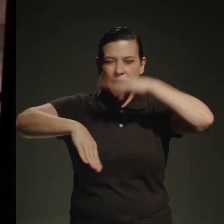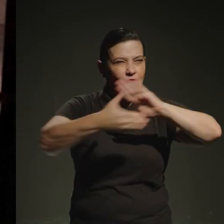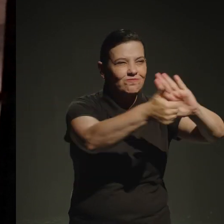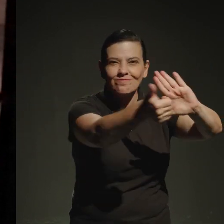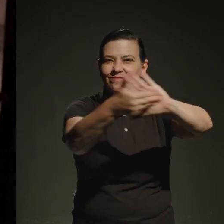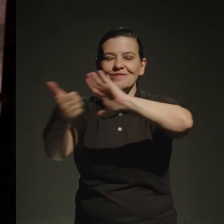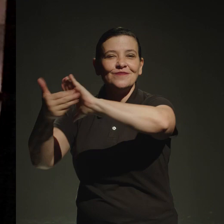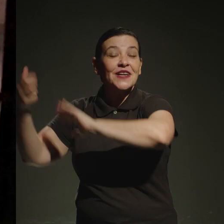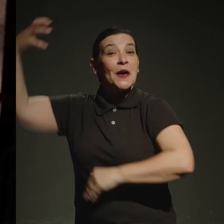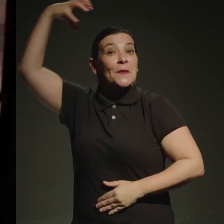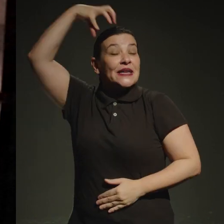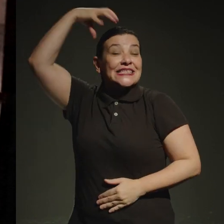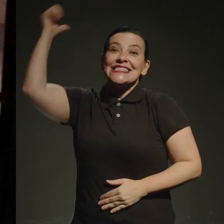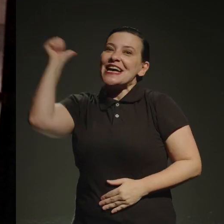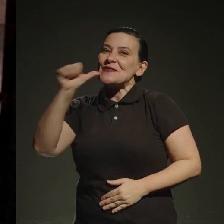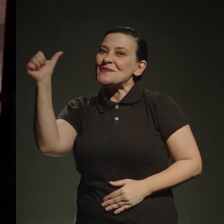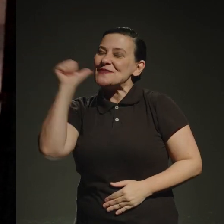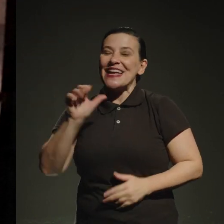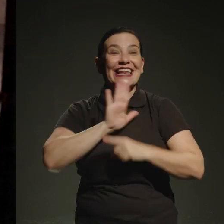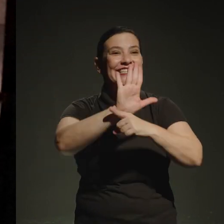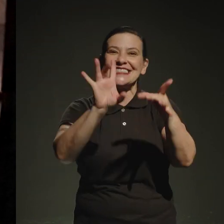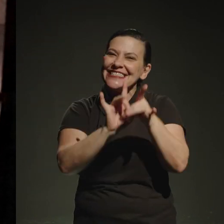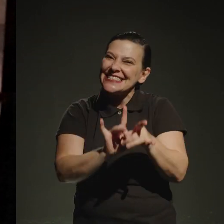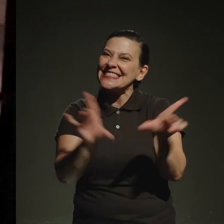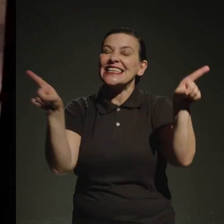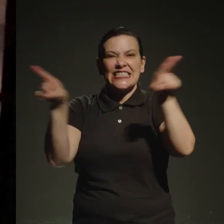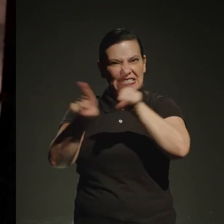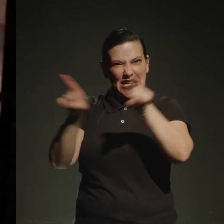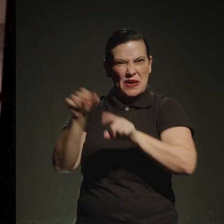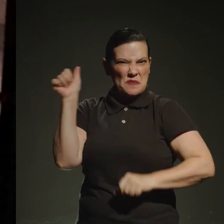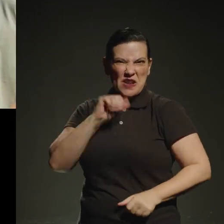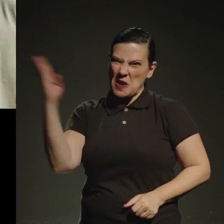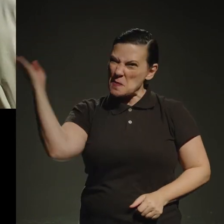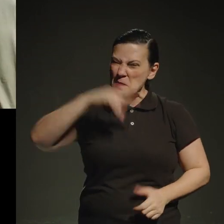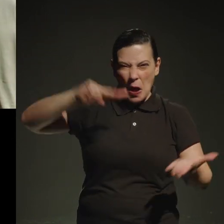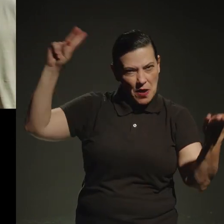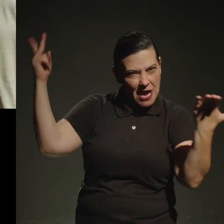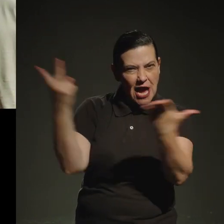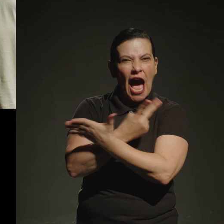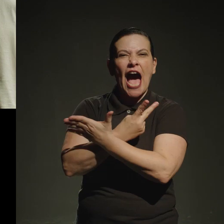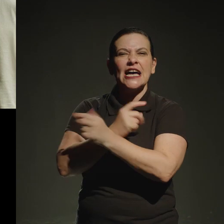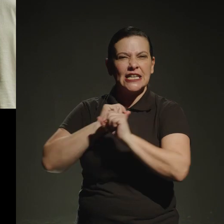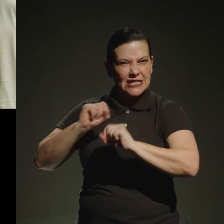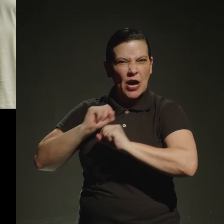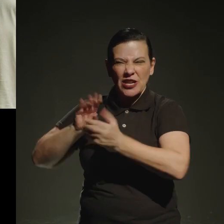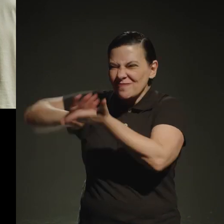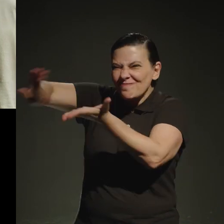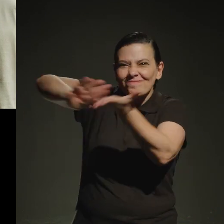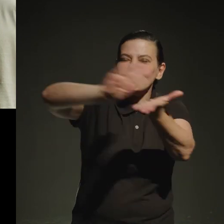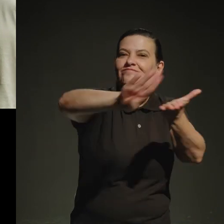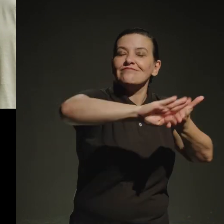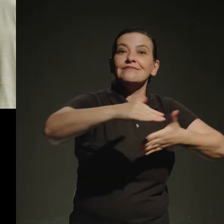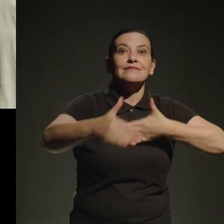donzela, arrancaremos a máscara da face de alguma medonha megera, essas coisas. E seremos regiamente recompensados,